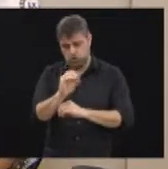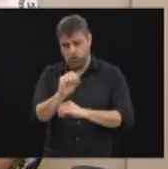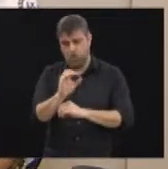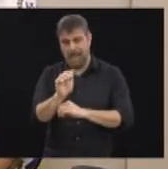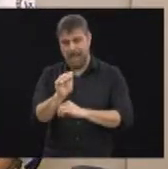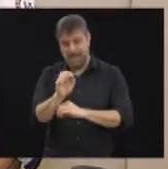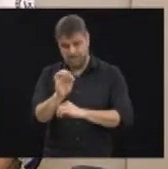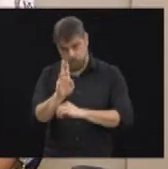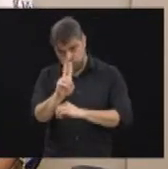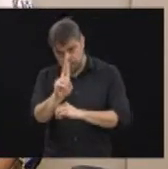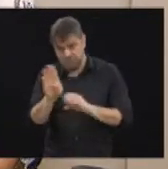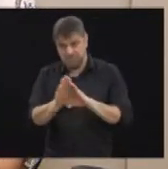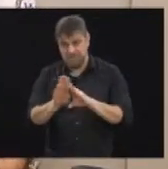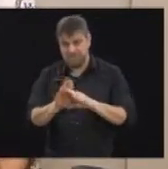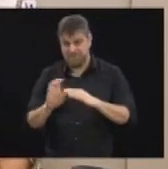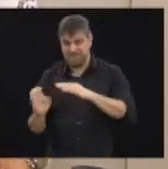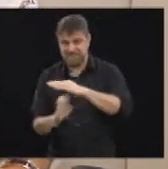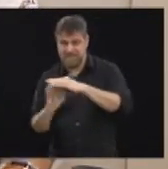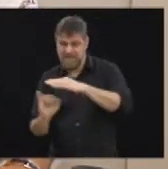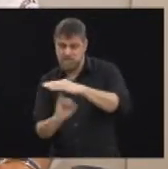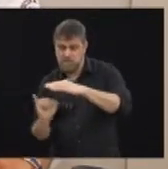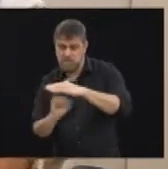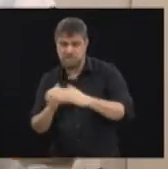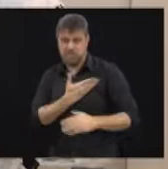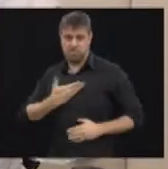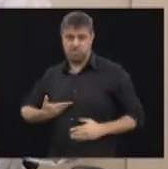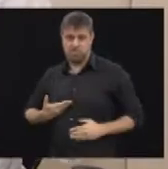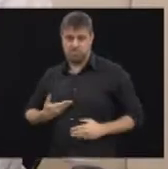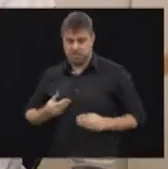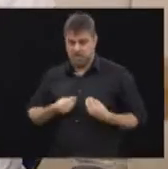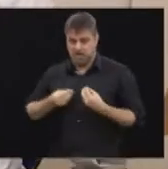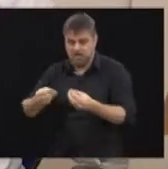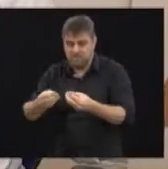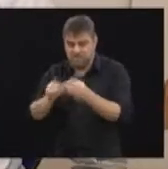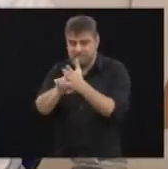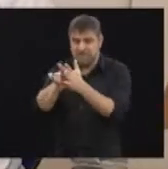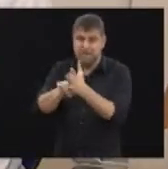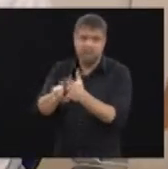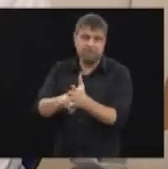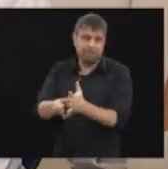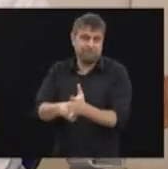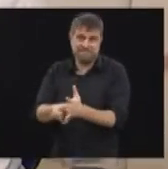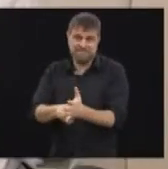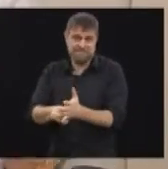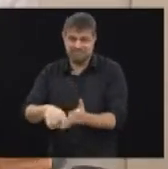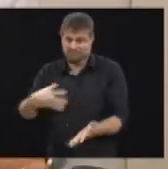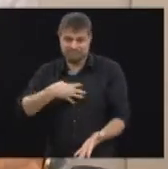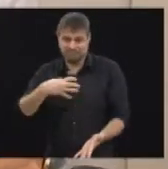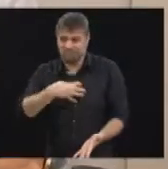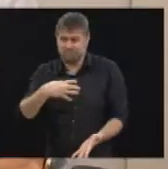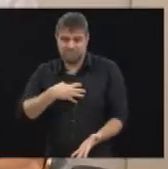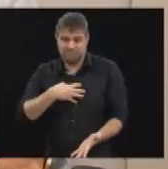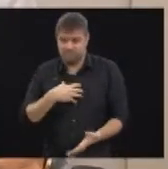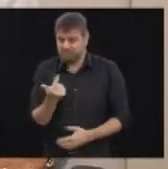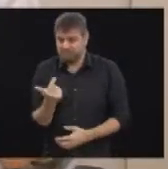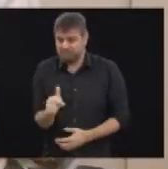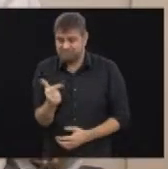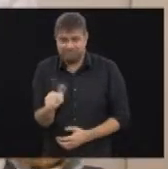fornecer para as instituições públicas como pesquisa, porque não tem outra forma.